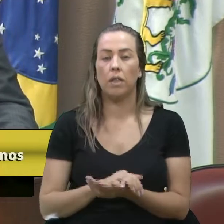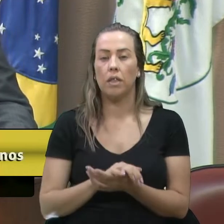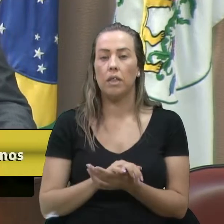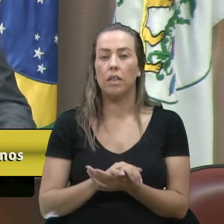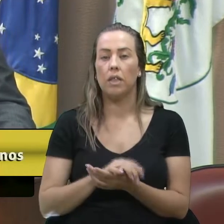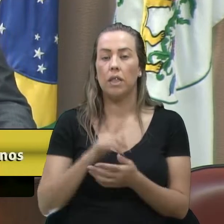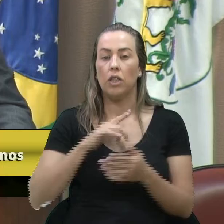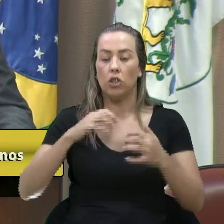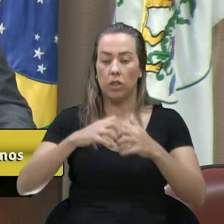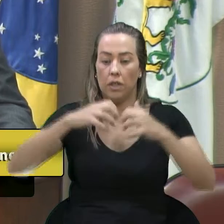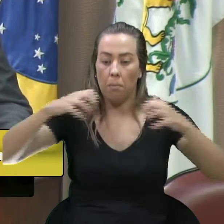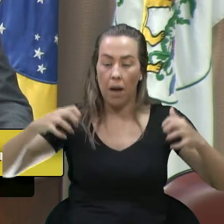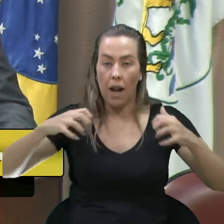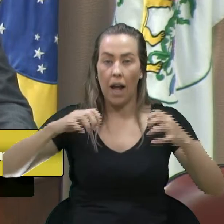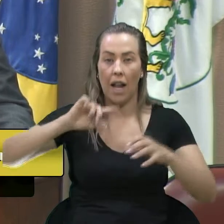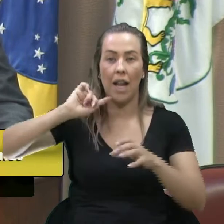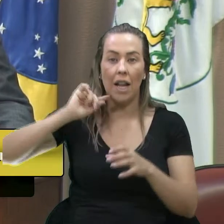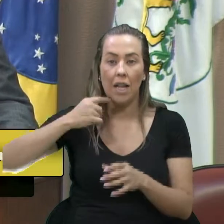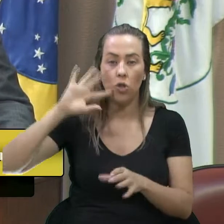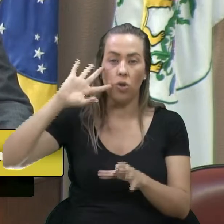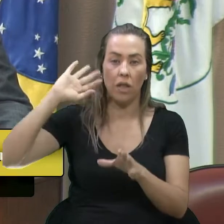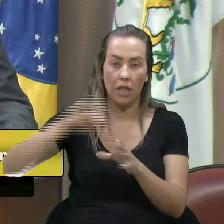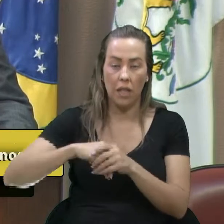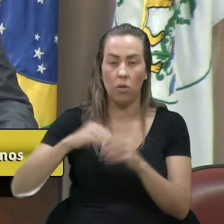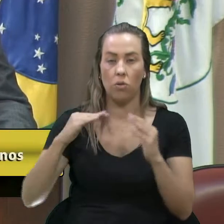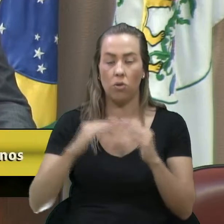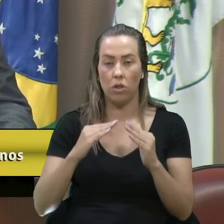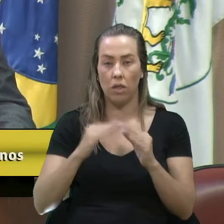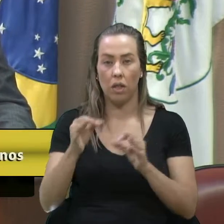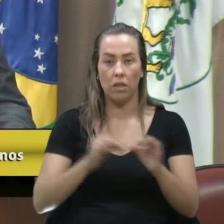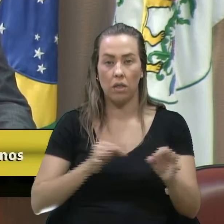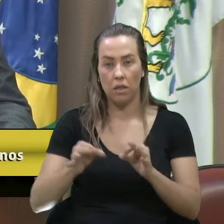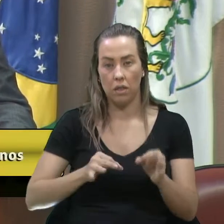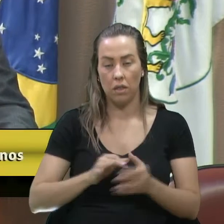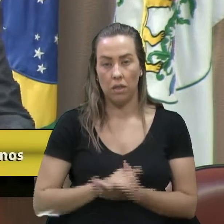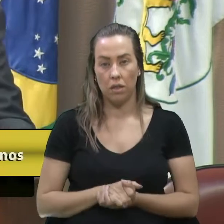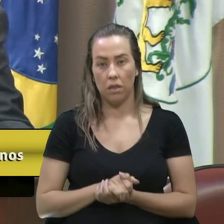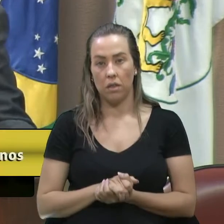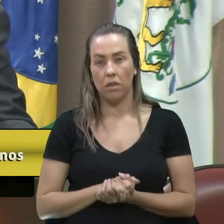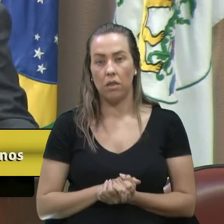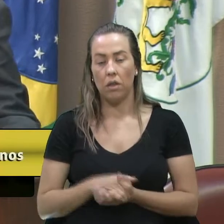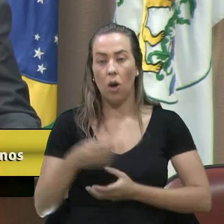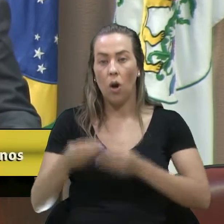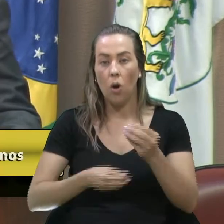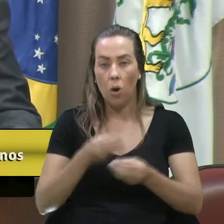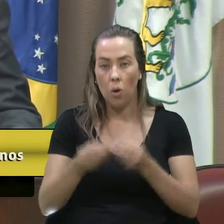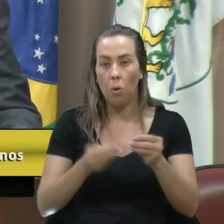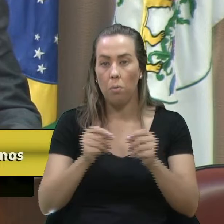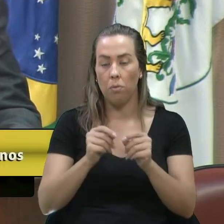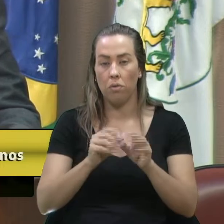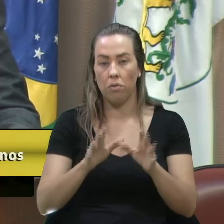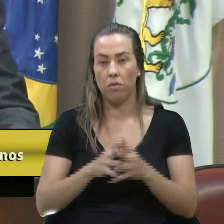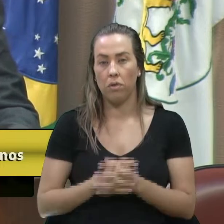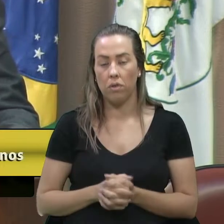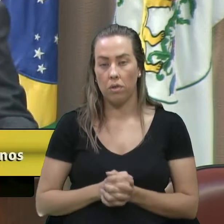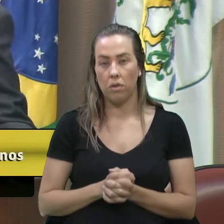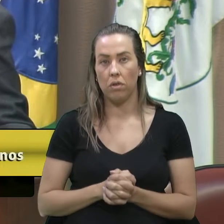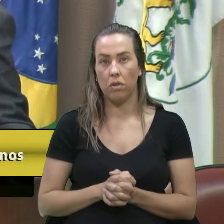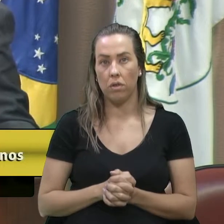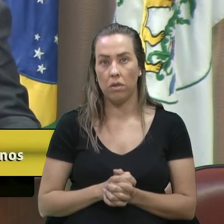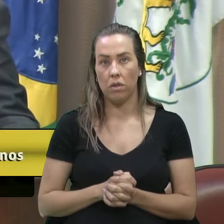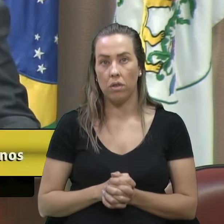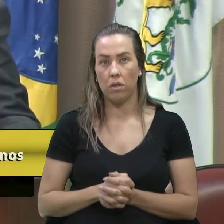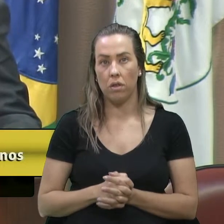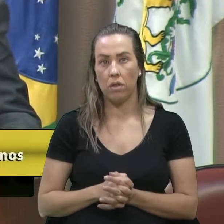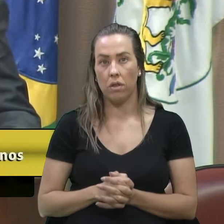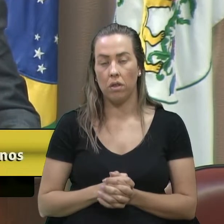poder separar dentro da sua própria casa o lixo, como deve ser feito. Uma parte, vereador. Quem pediu a